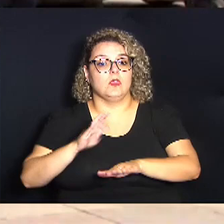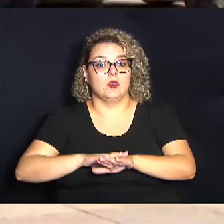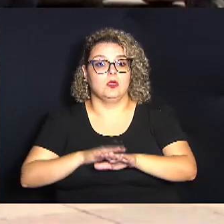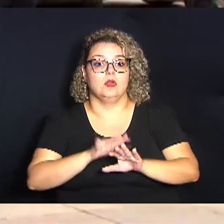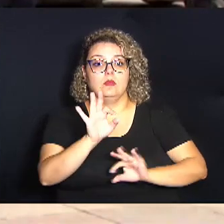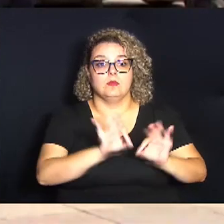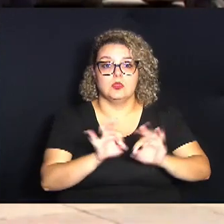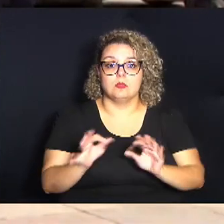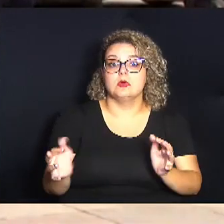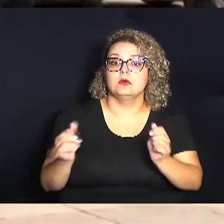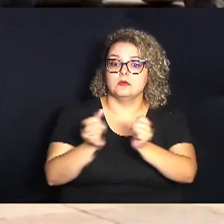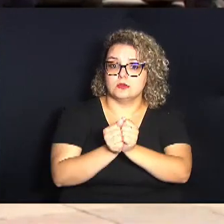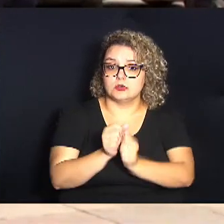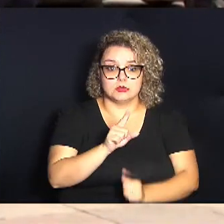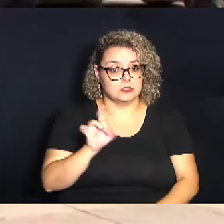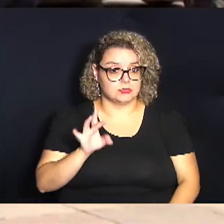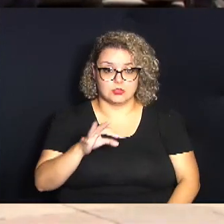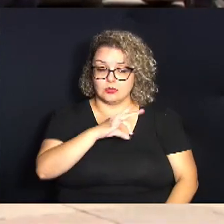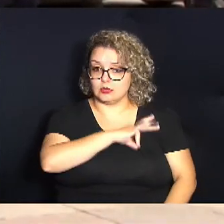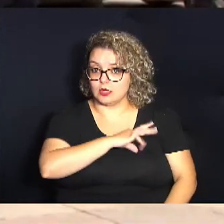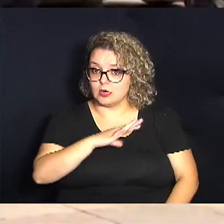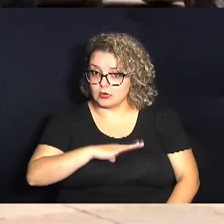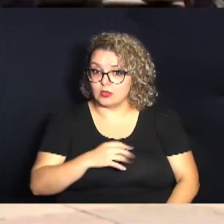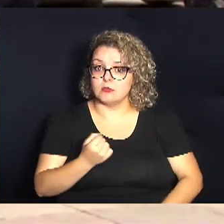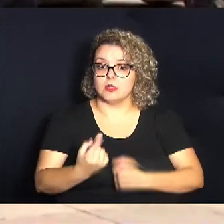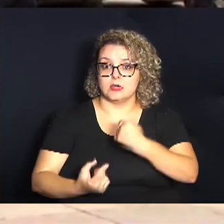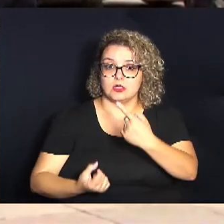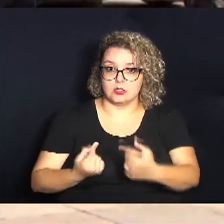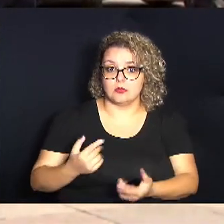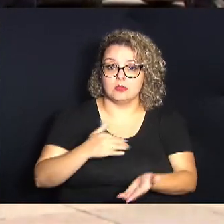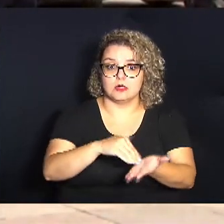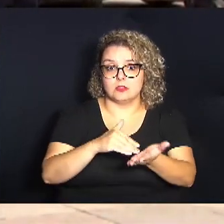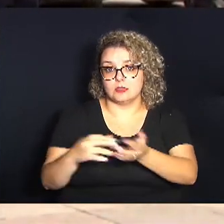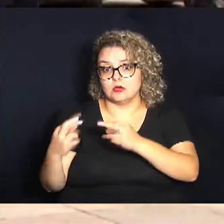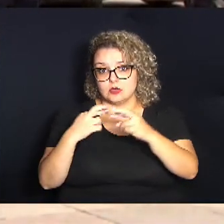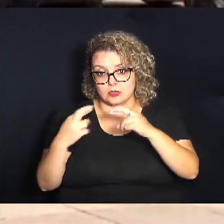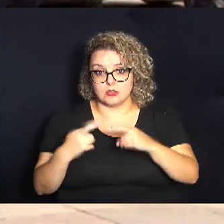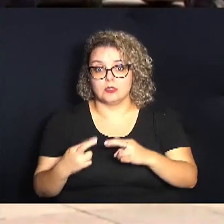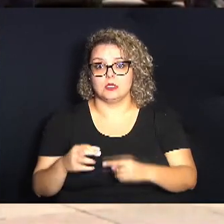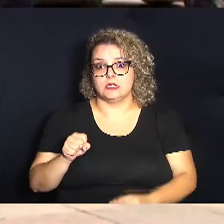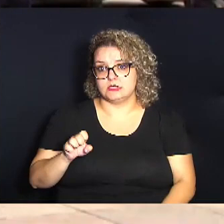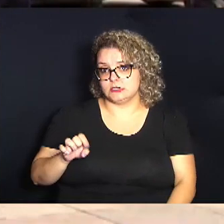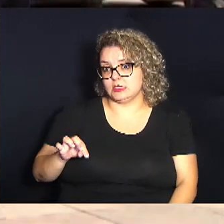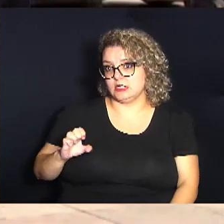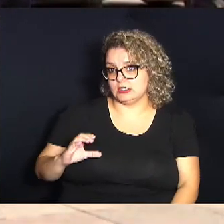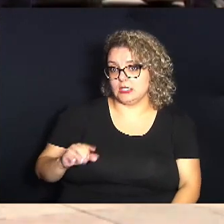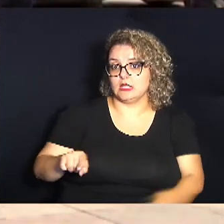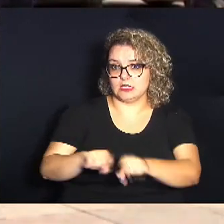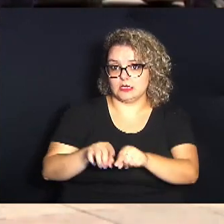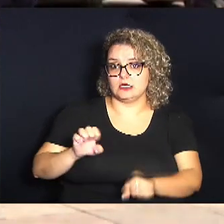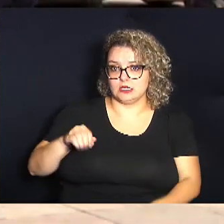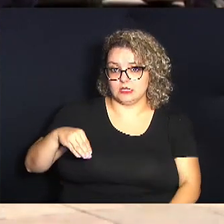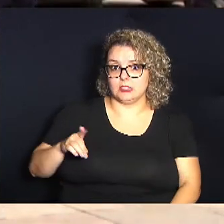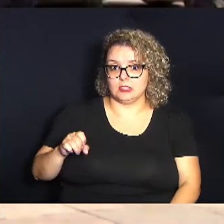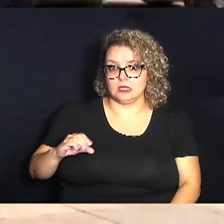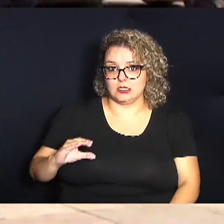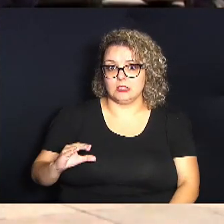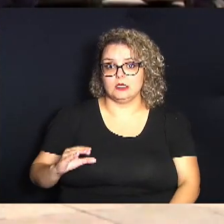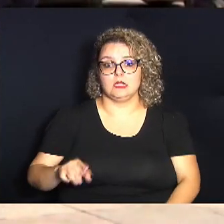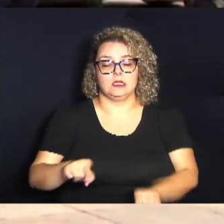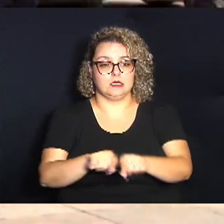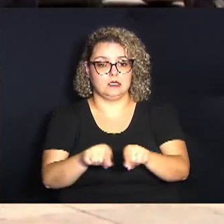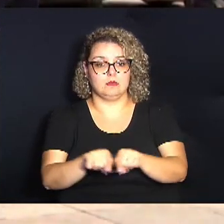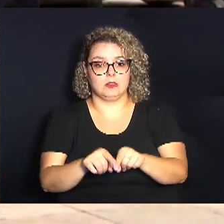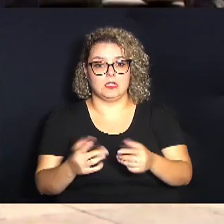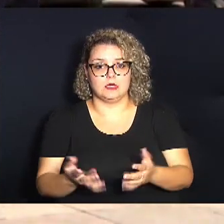programadas em conjunto, não só com a Guarda, mas também com algumas outras secretarias de fiscalização, como CETEC, INDEC, CEPLURB.